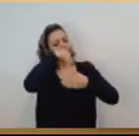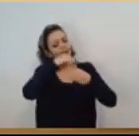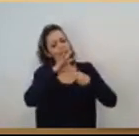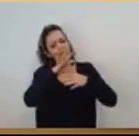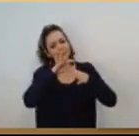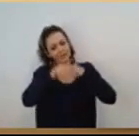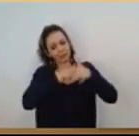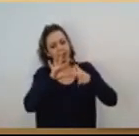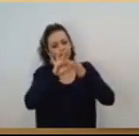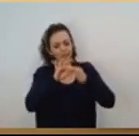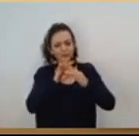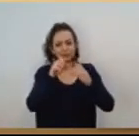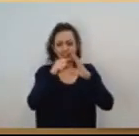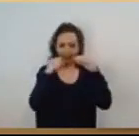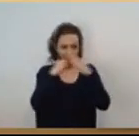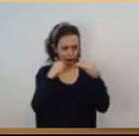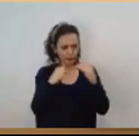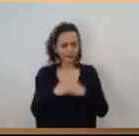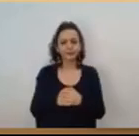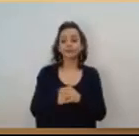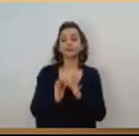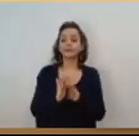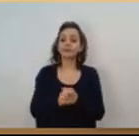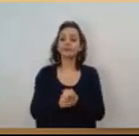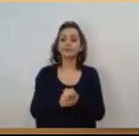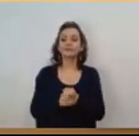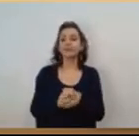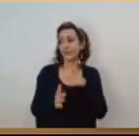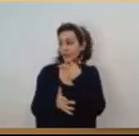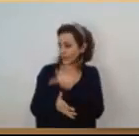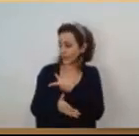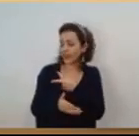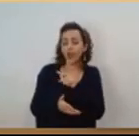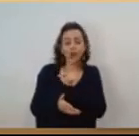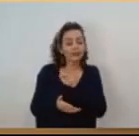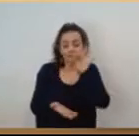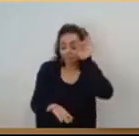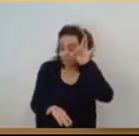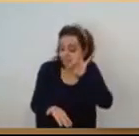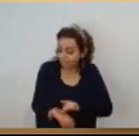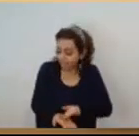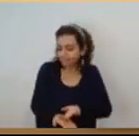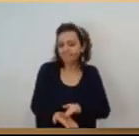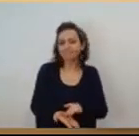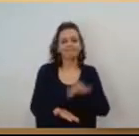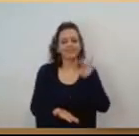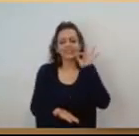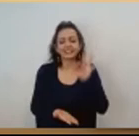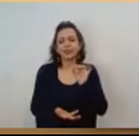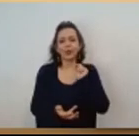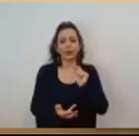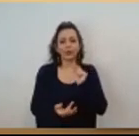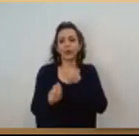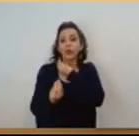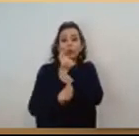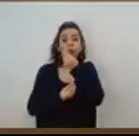olha só eu digo para você assim sem medo de errar que é a maneira como o processo foi